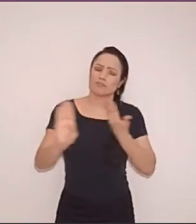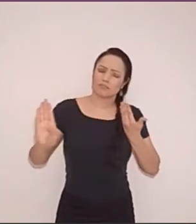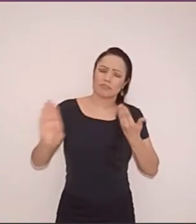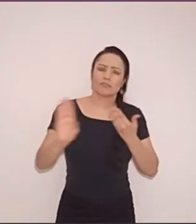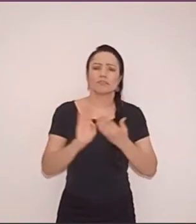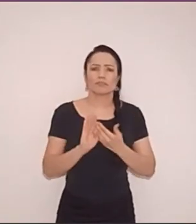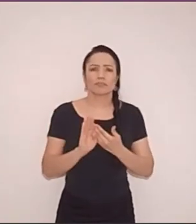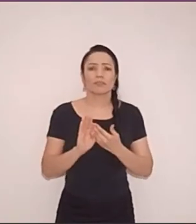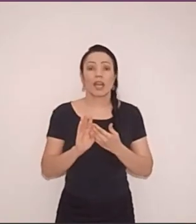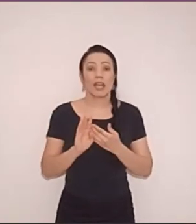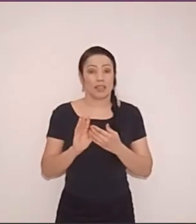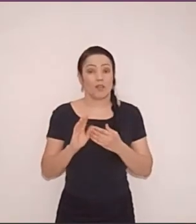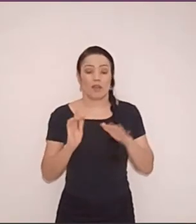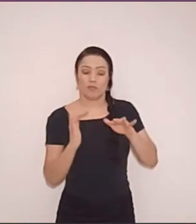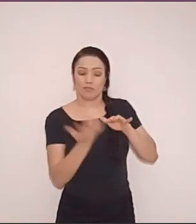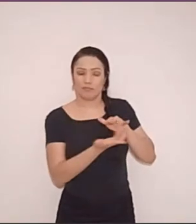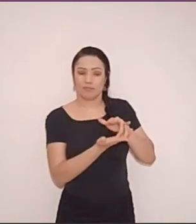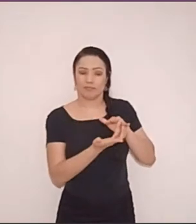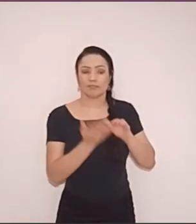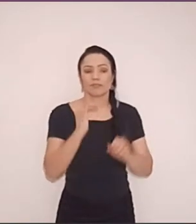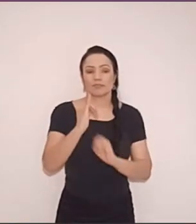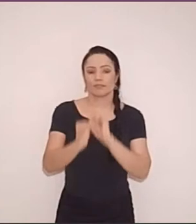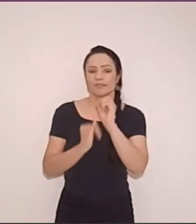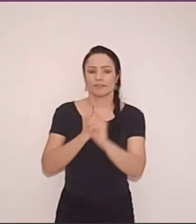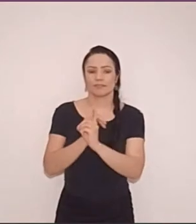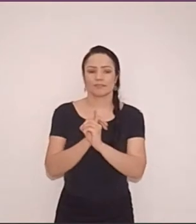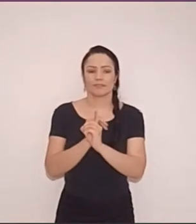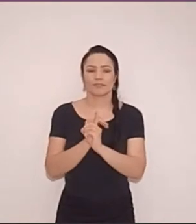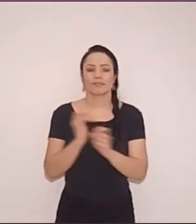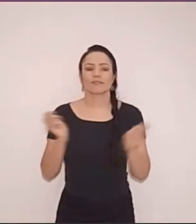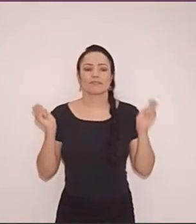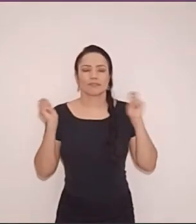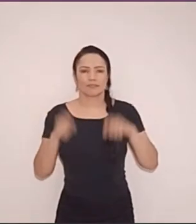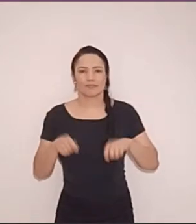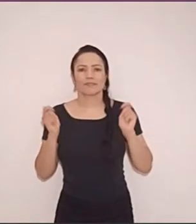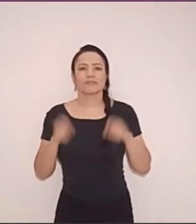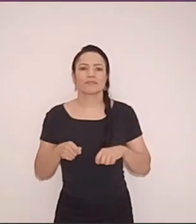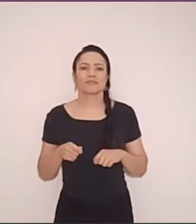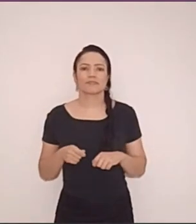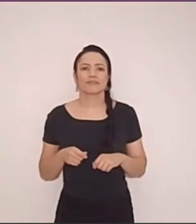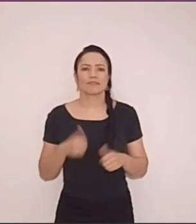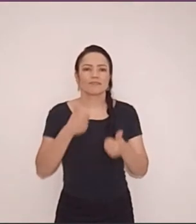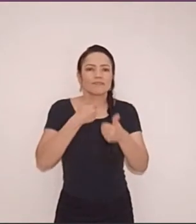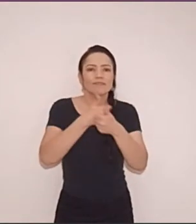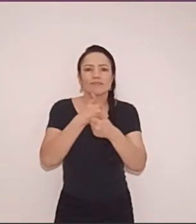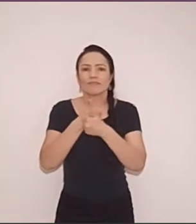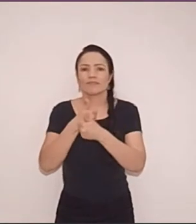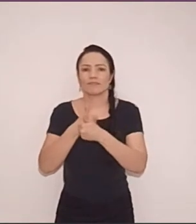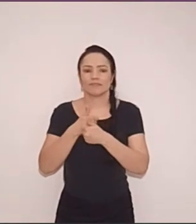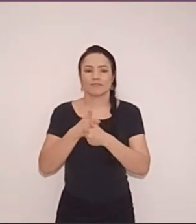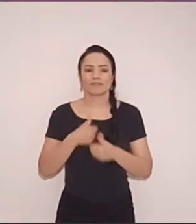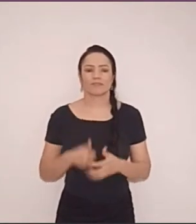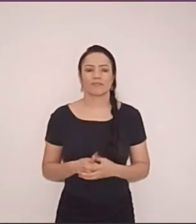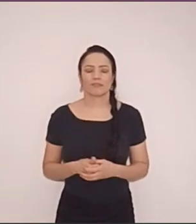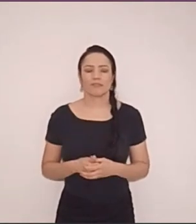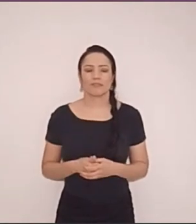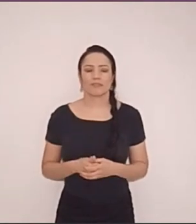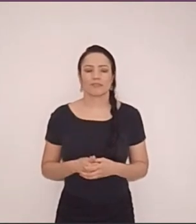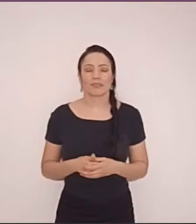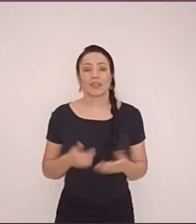ela vem ajudando bastante para que a gente possa se aproximar também né tanto no no